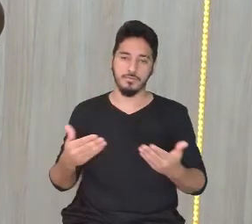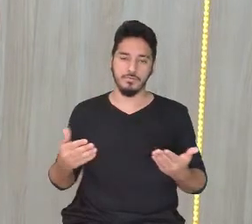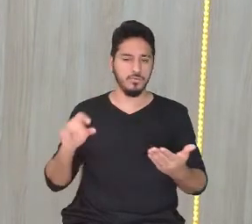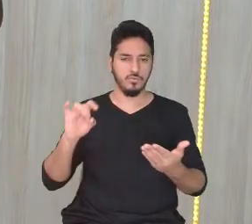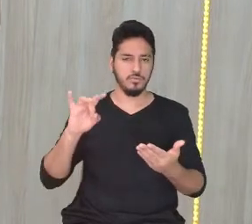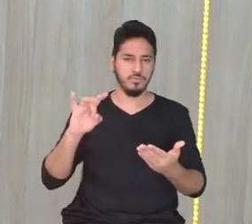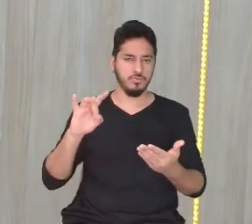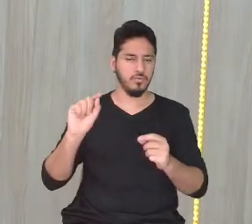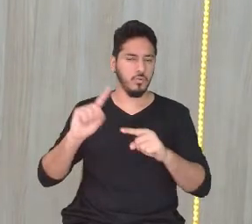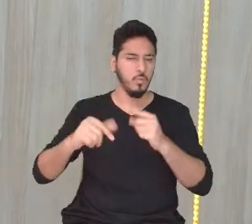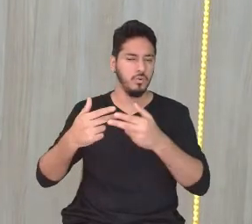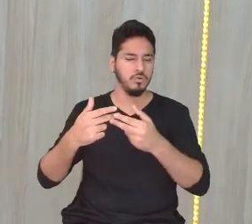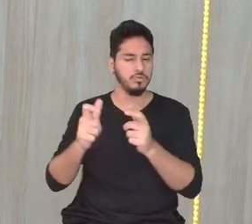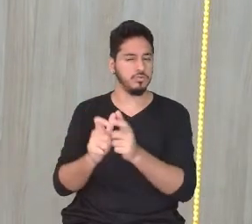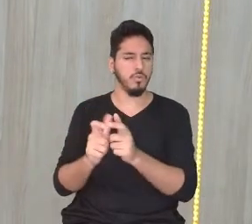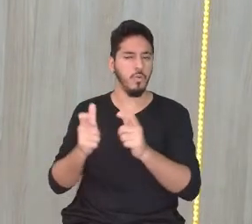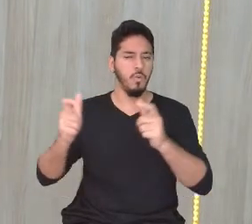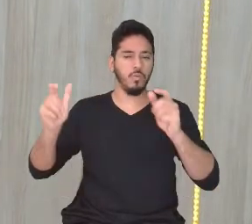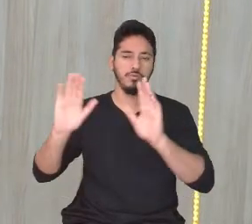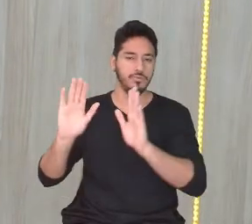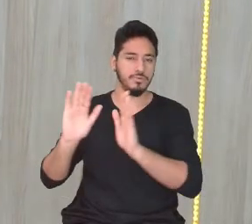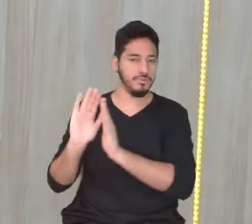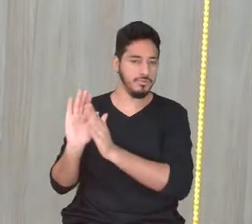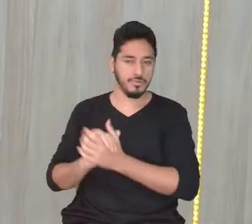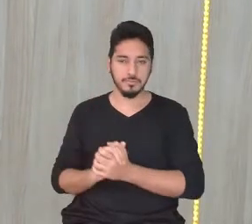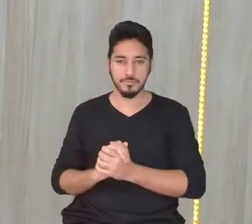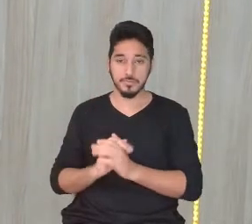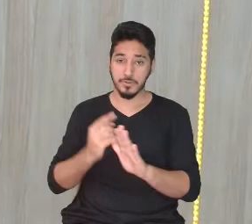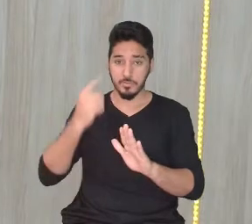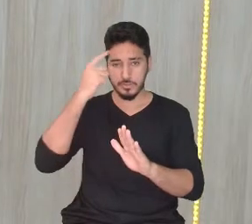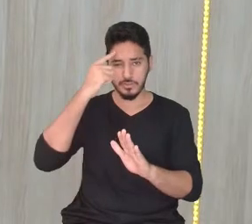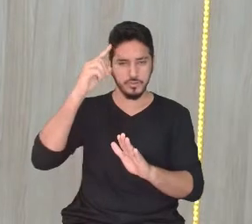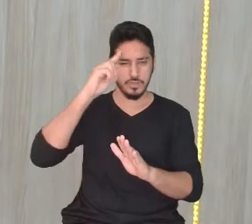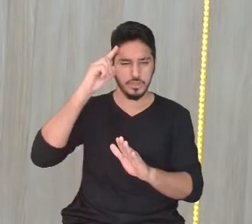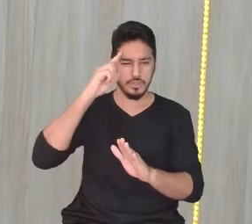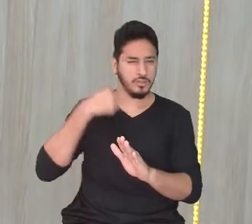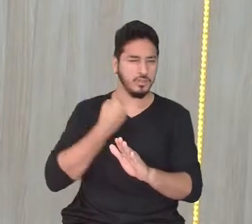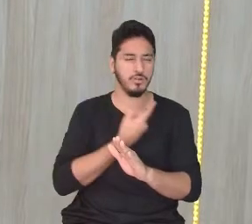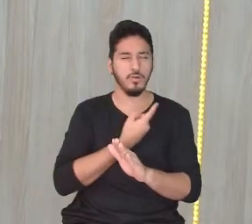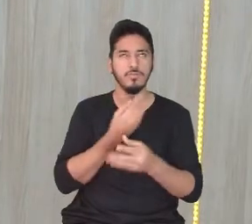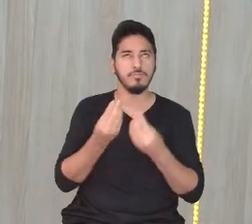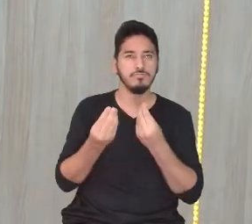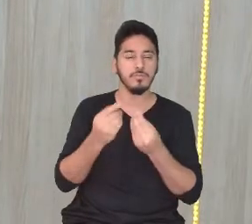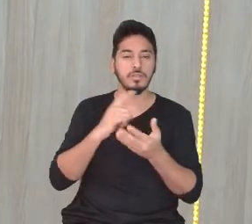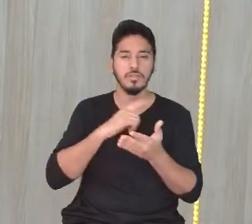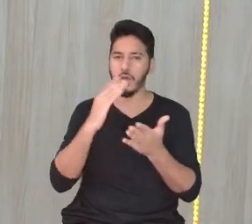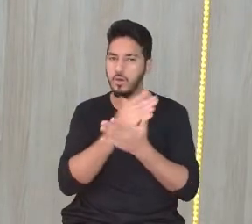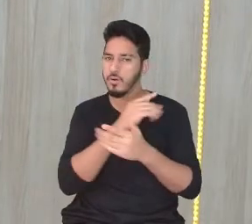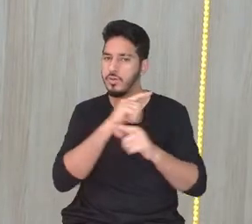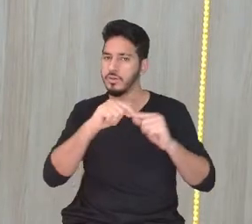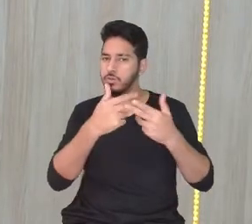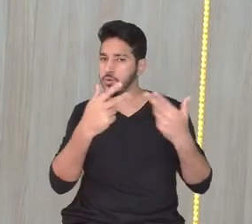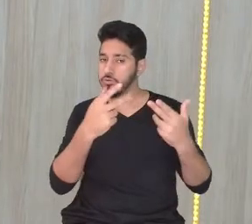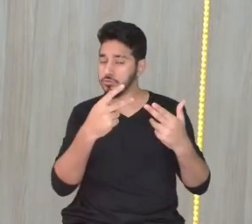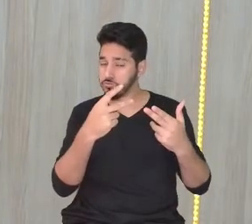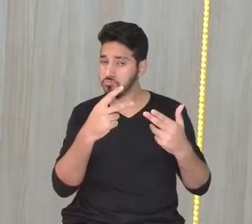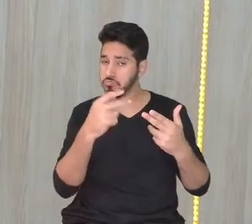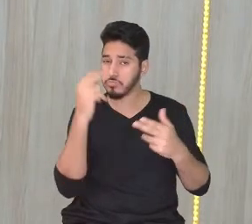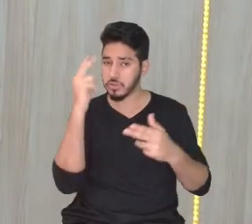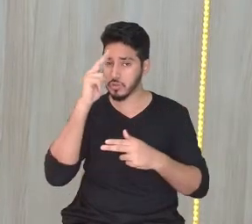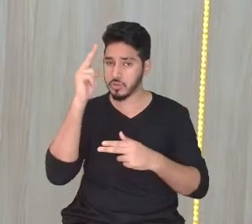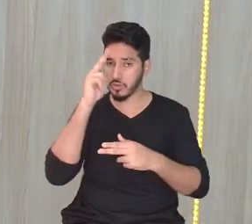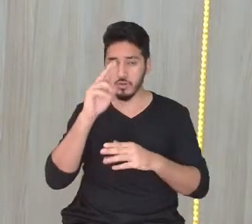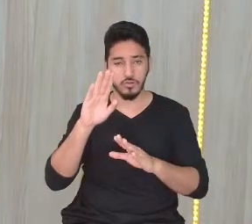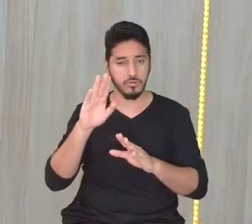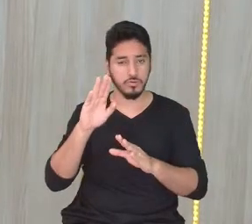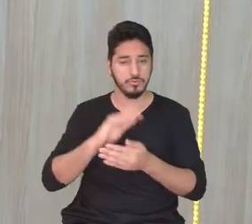com grandes eventos. Então, a gente pensar no próprio dia a dia da gente, a gente vai ver pontos históricos que fazem,